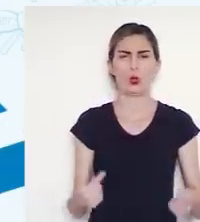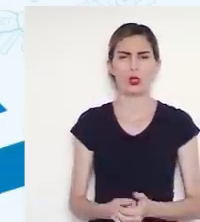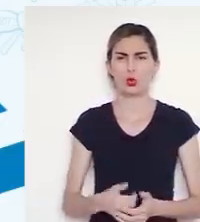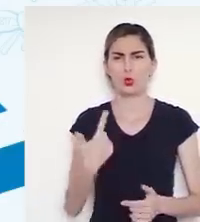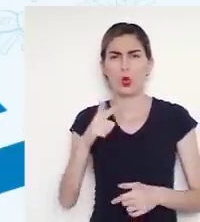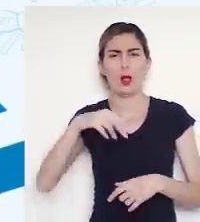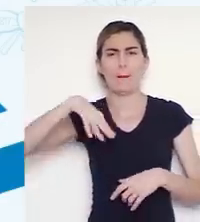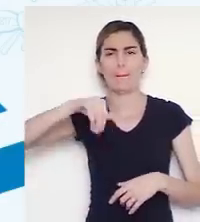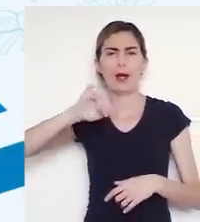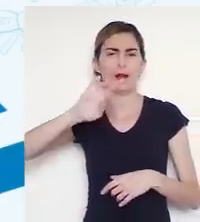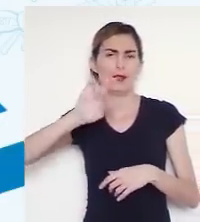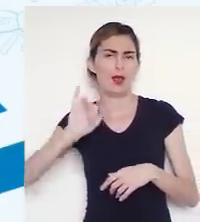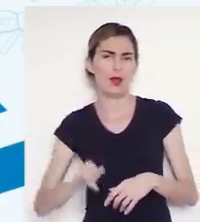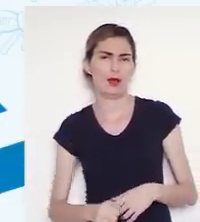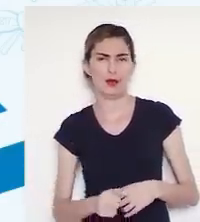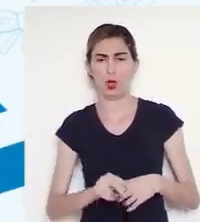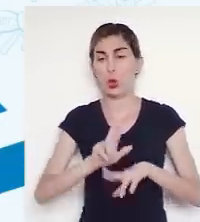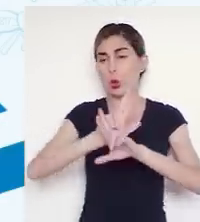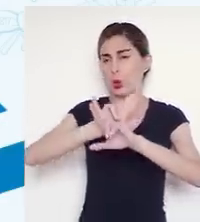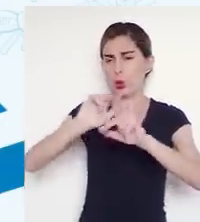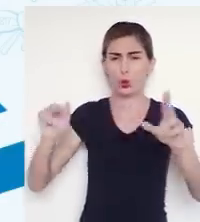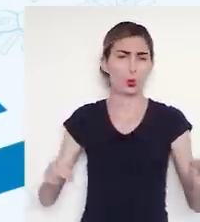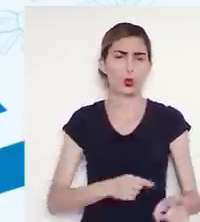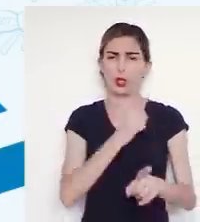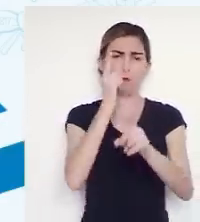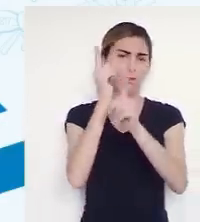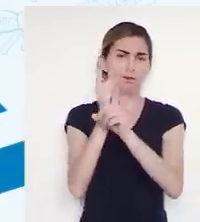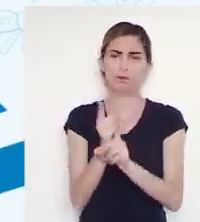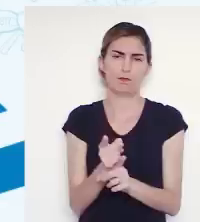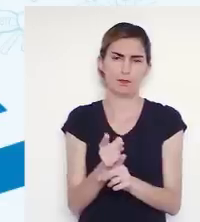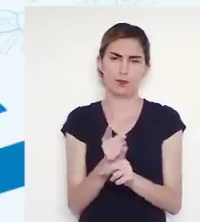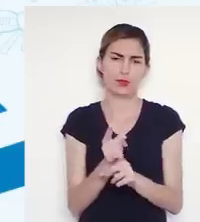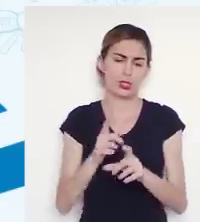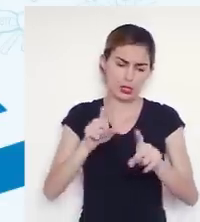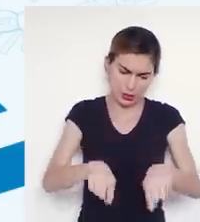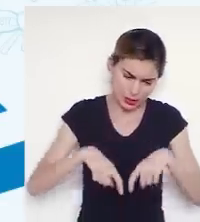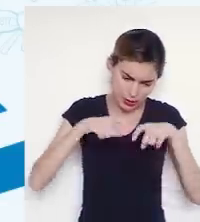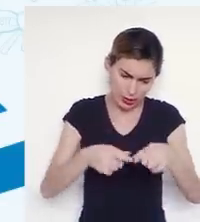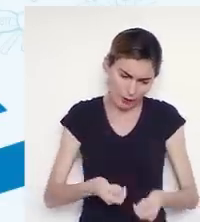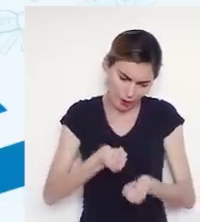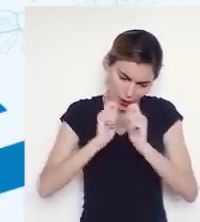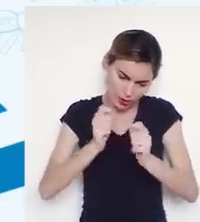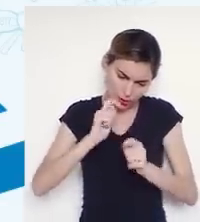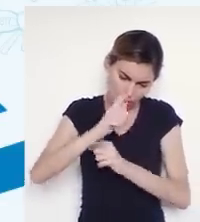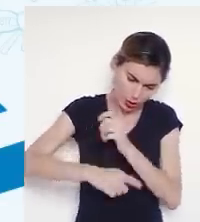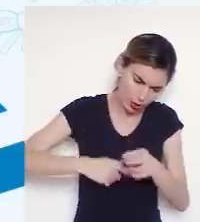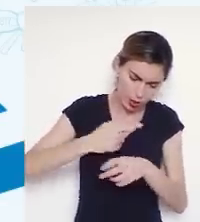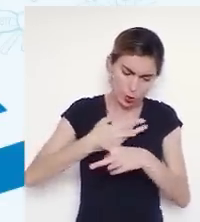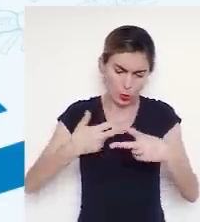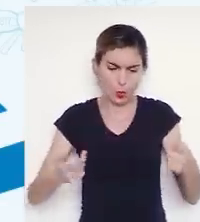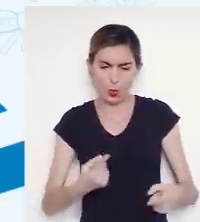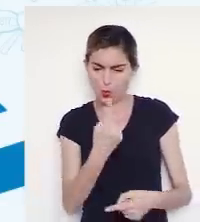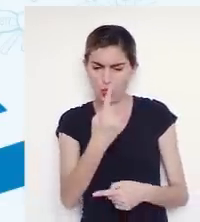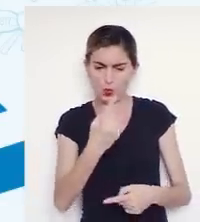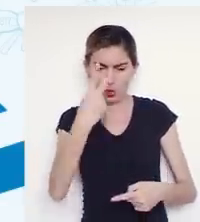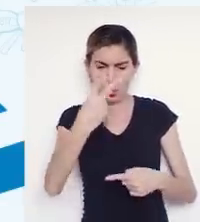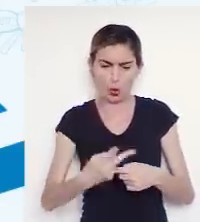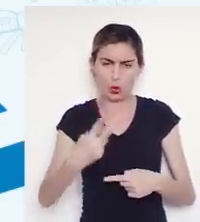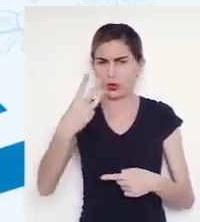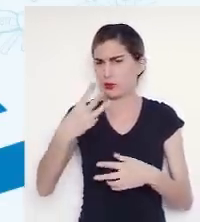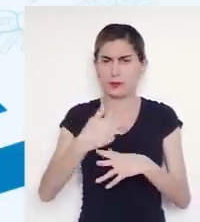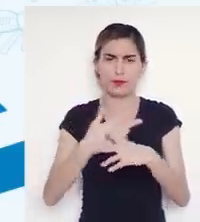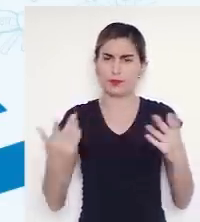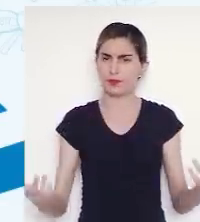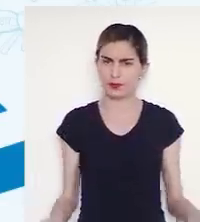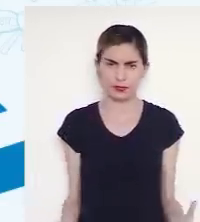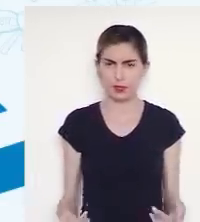não é matéria. Ninguém nunca descobriu, através de escavação arqueológica, o número 1, o número 2, seja lá qual